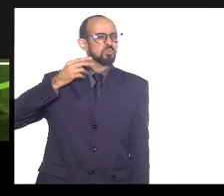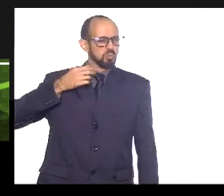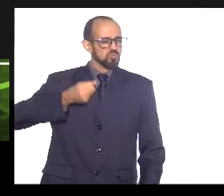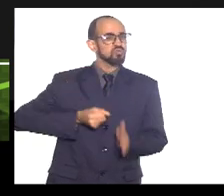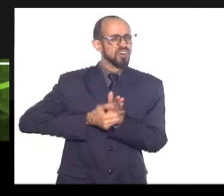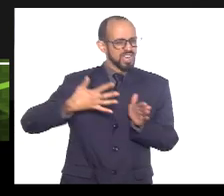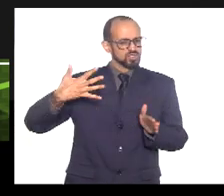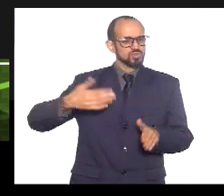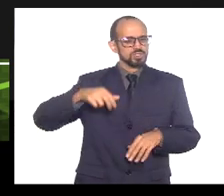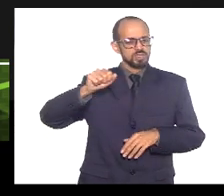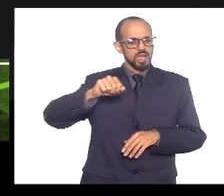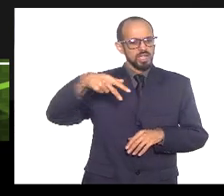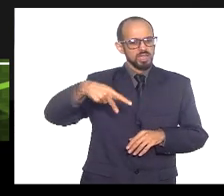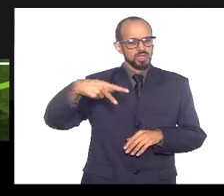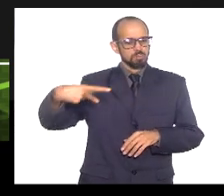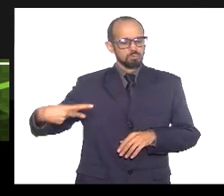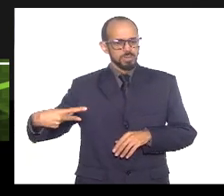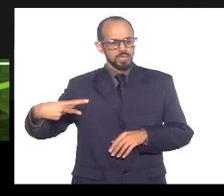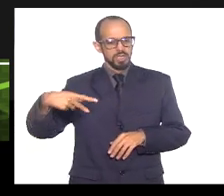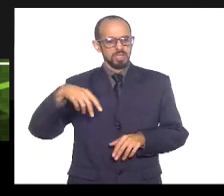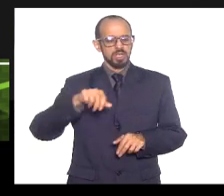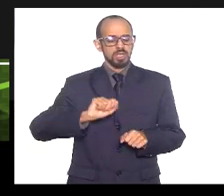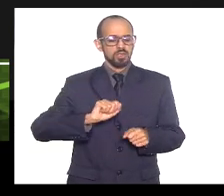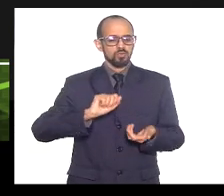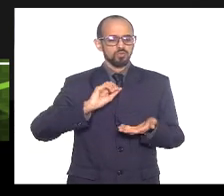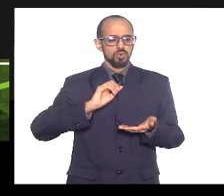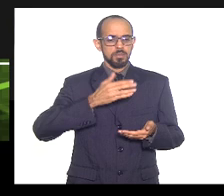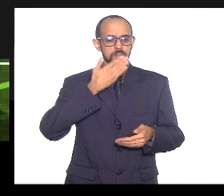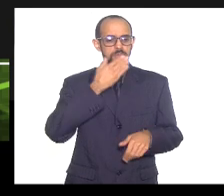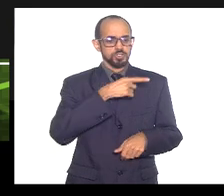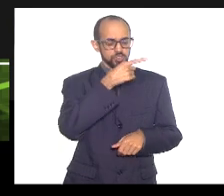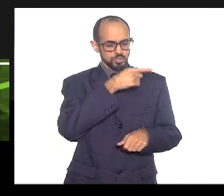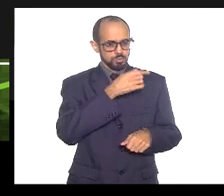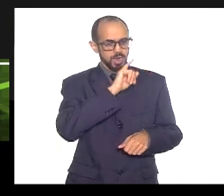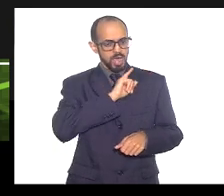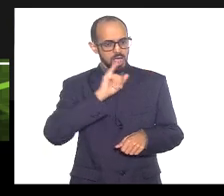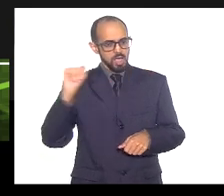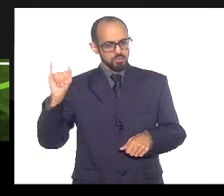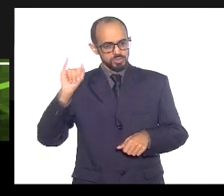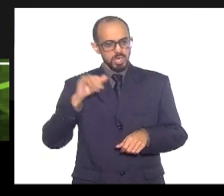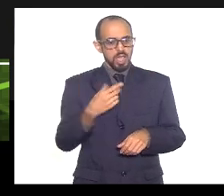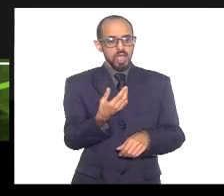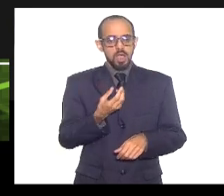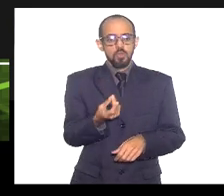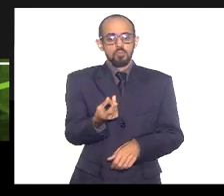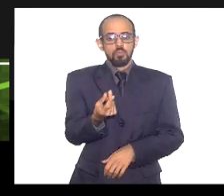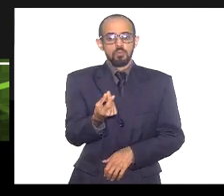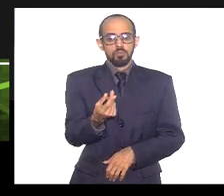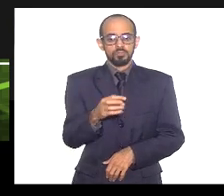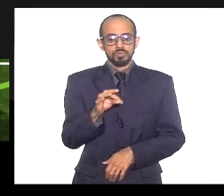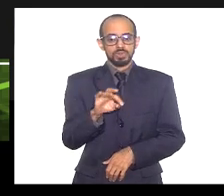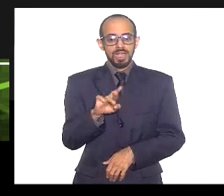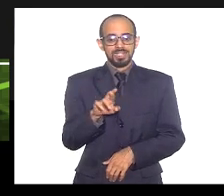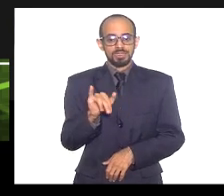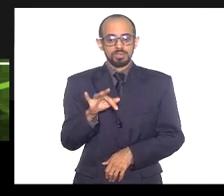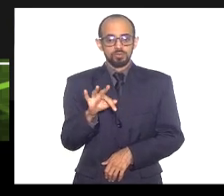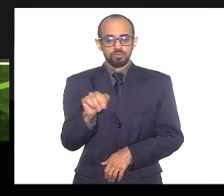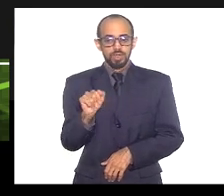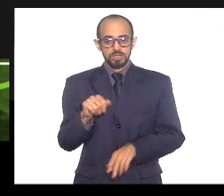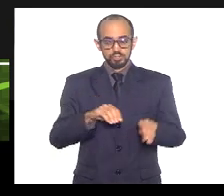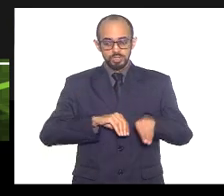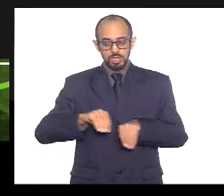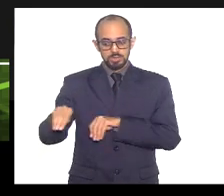que a ANP foi instada a se manifestar sobre o preço de tarifa de transporte de